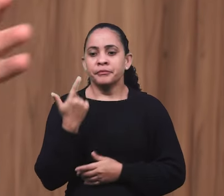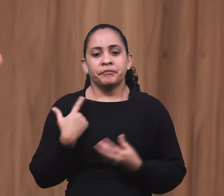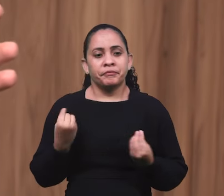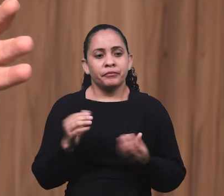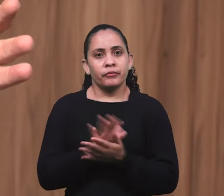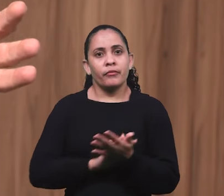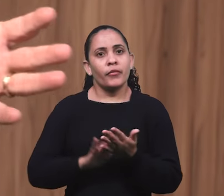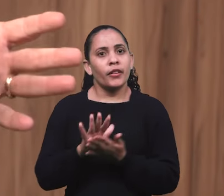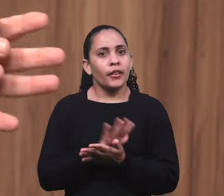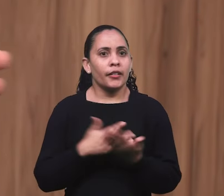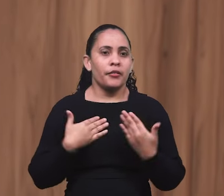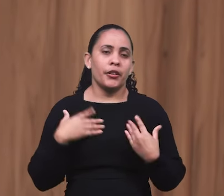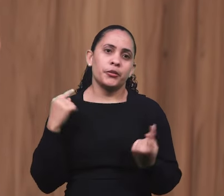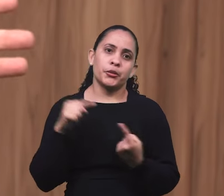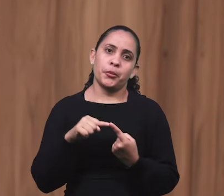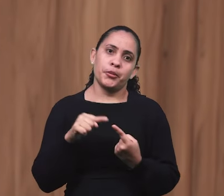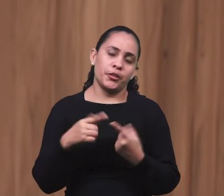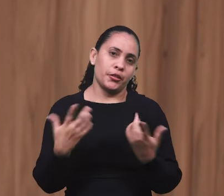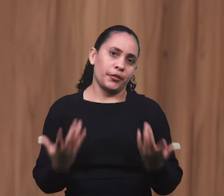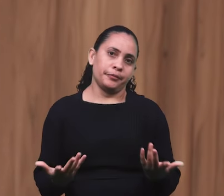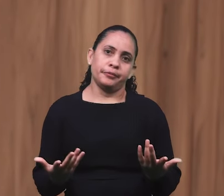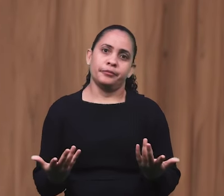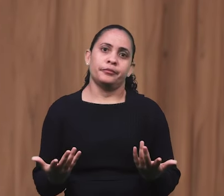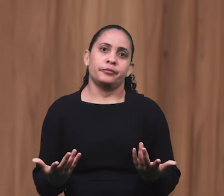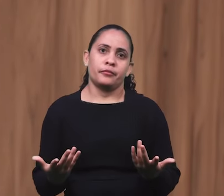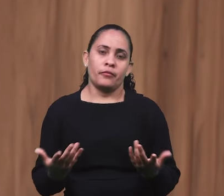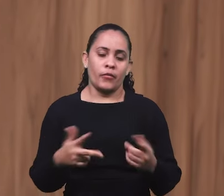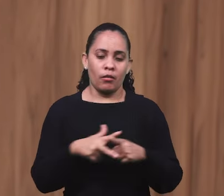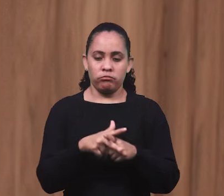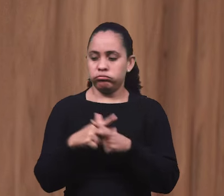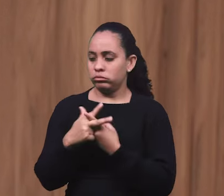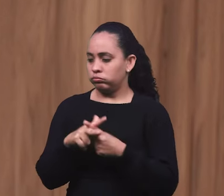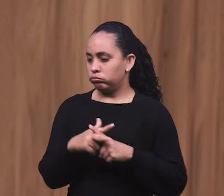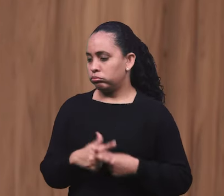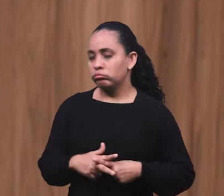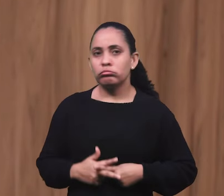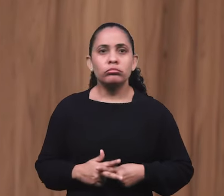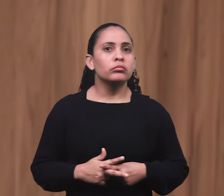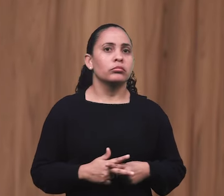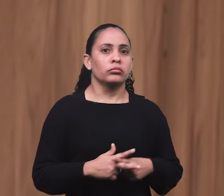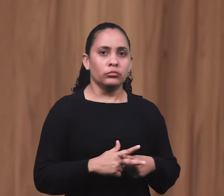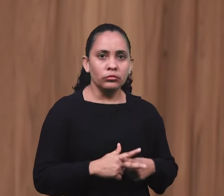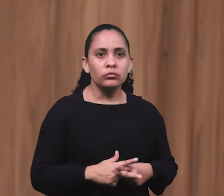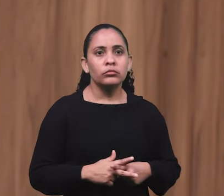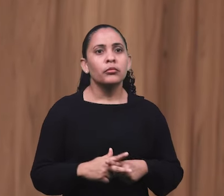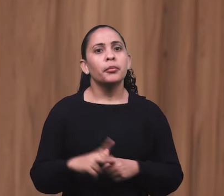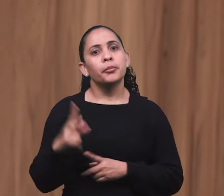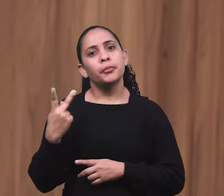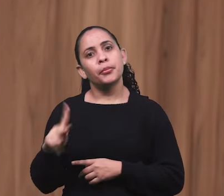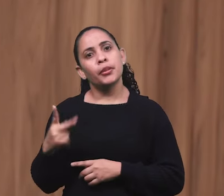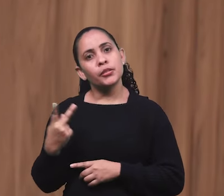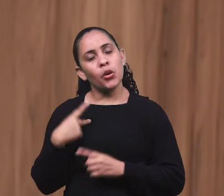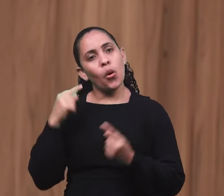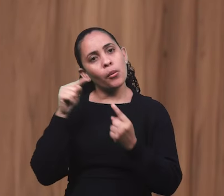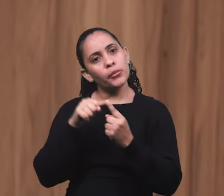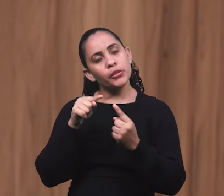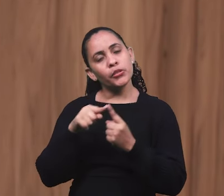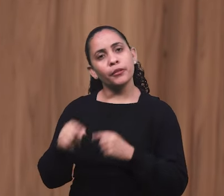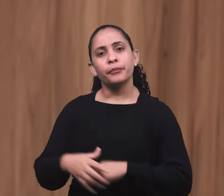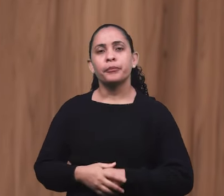ver com o seu objetivo. Então, sempre, toda hora tem que estar ajustando para os seus objetivos. Eu acho